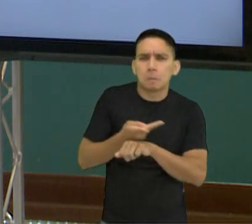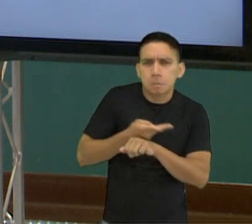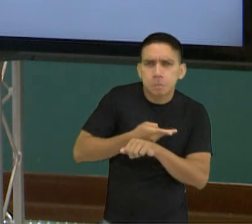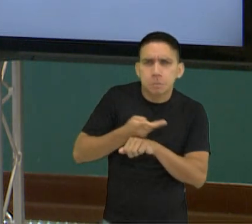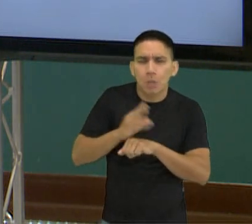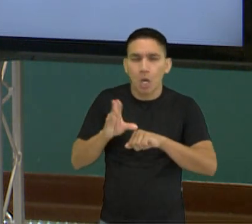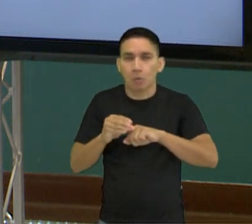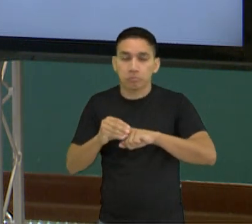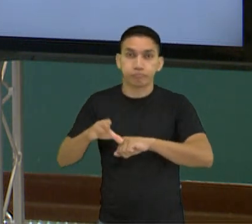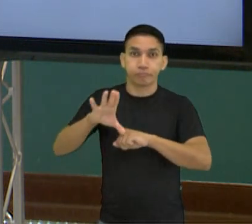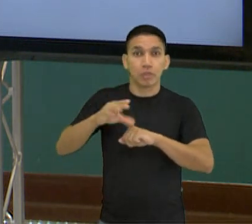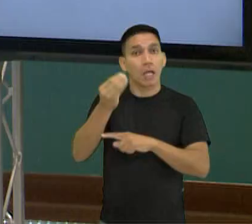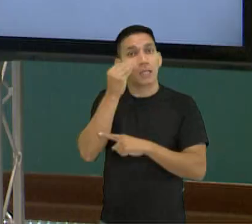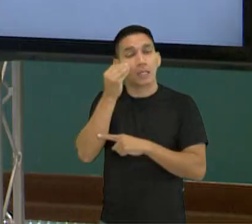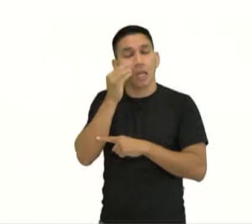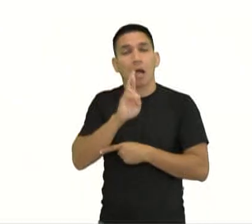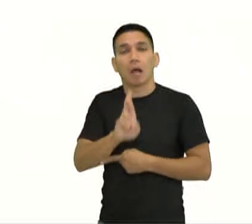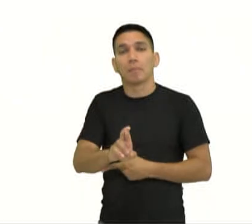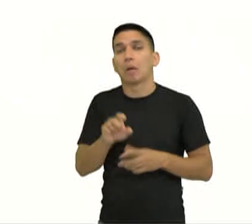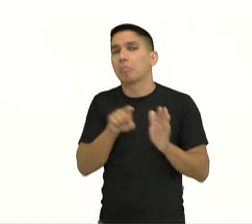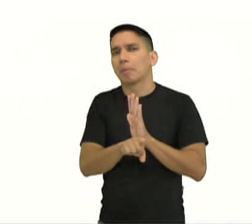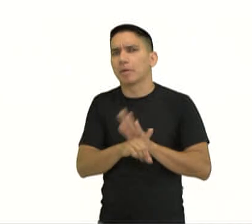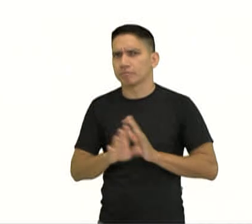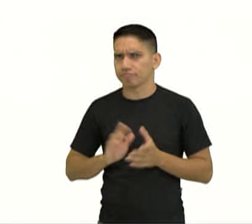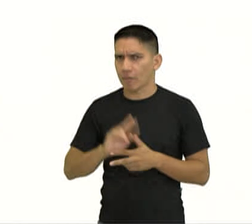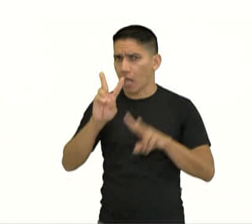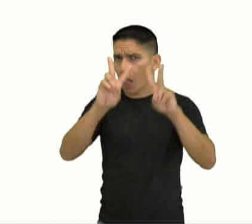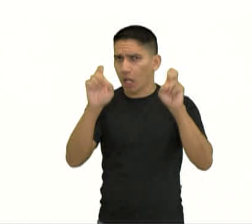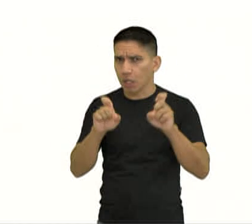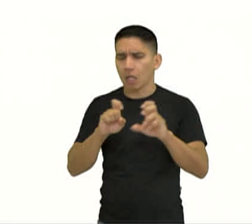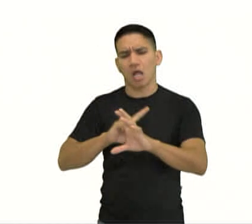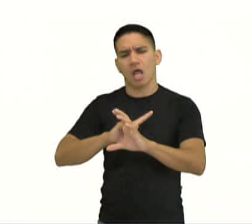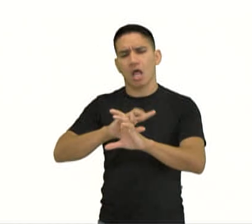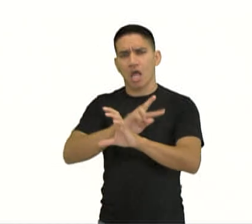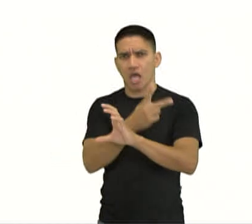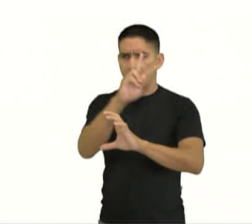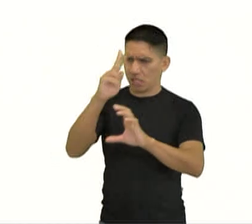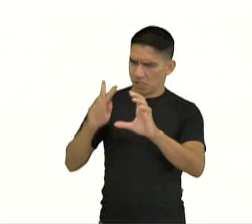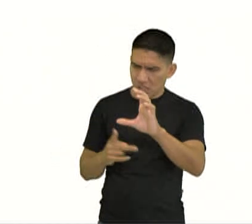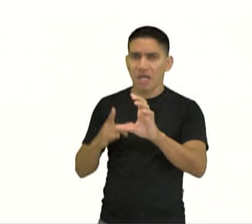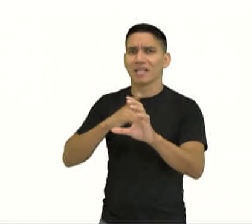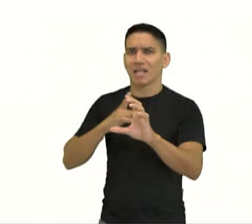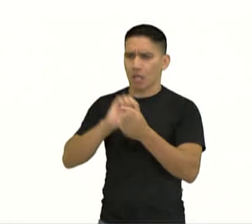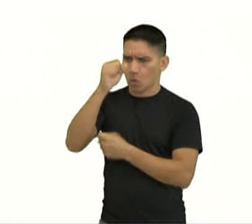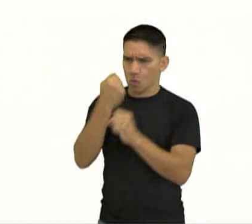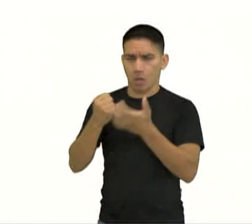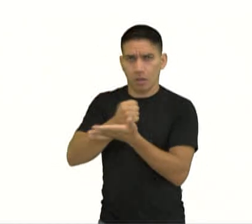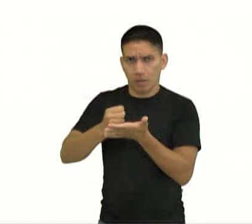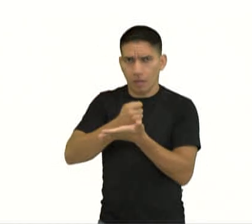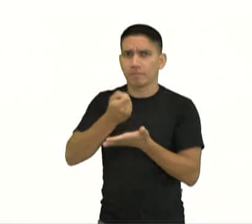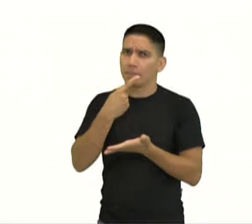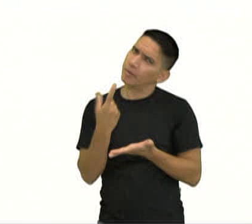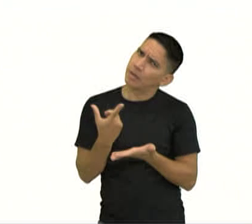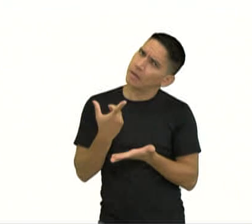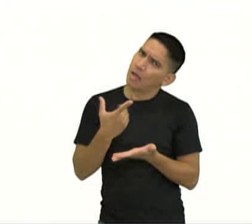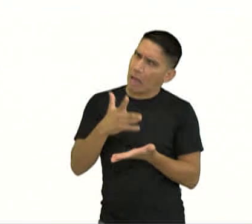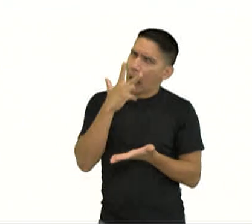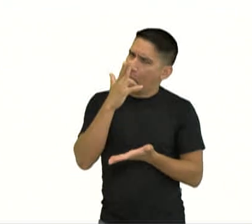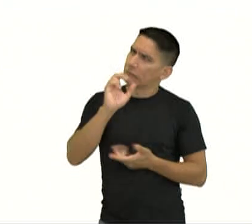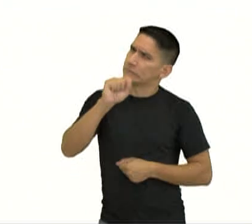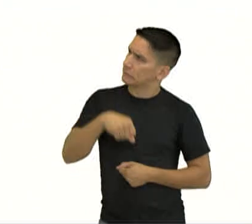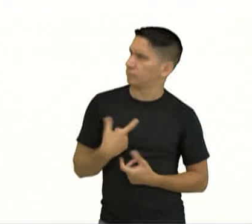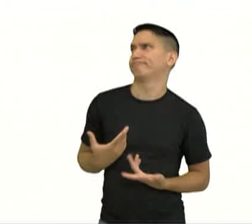e responder essas questões. Será que os hidrocarbonetos estão presentes na indústria farmacêutica? Será,